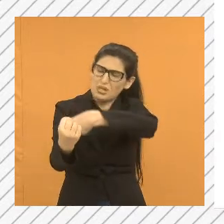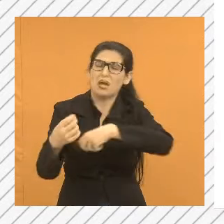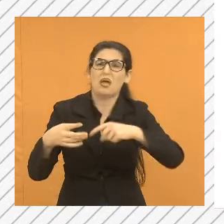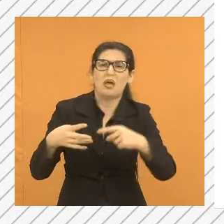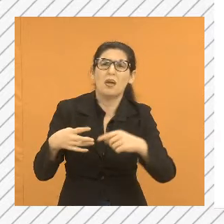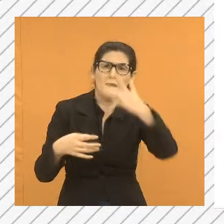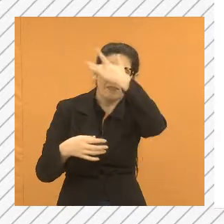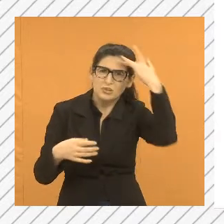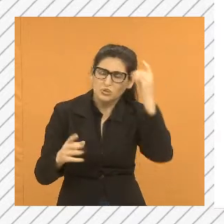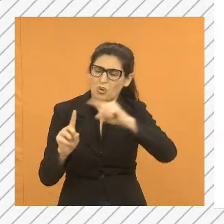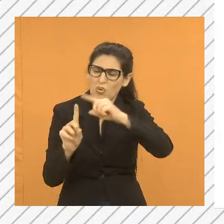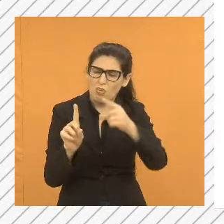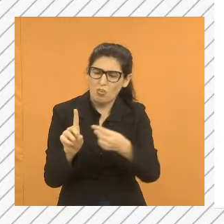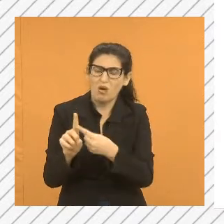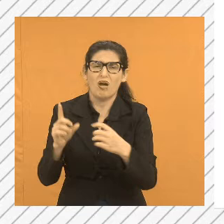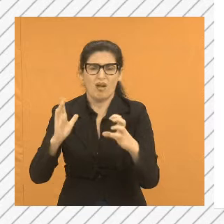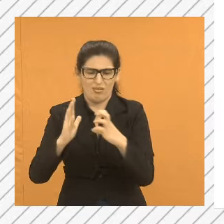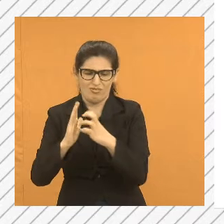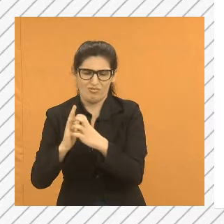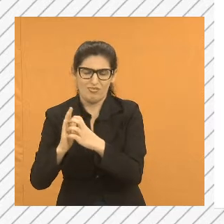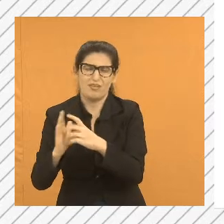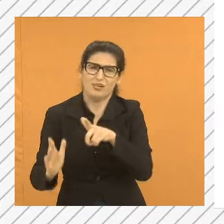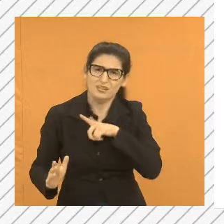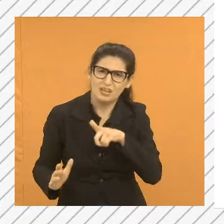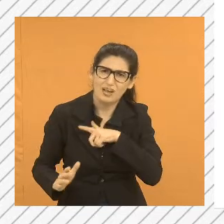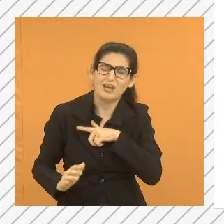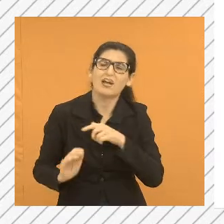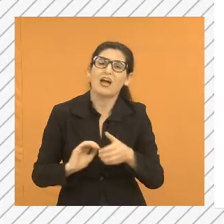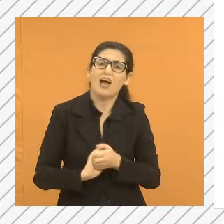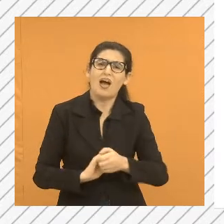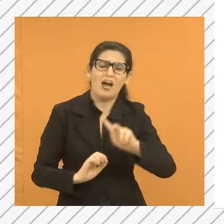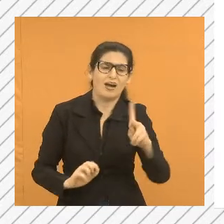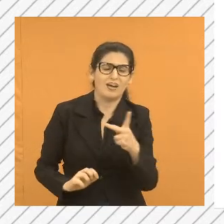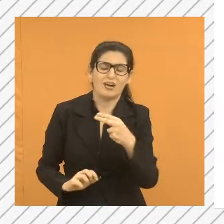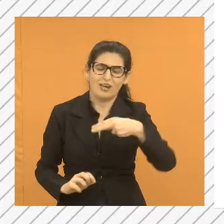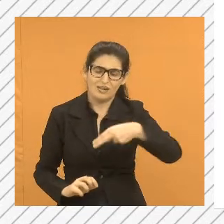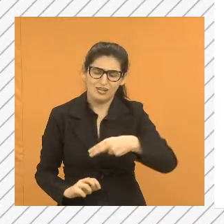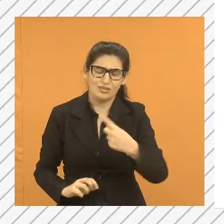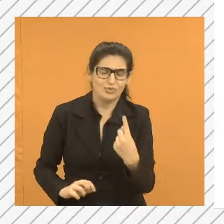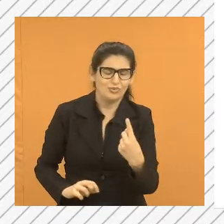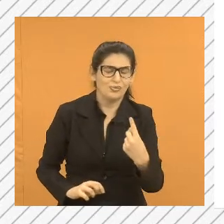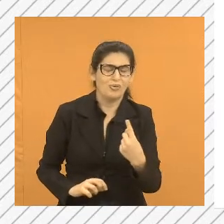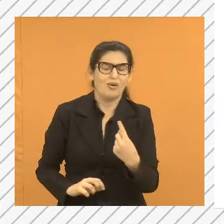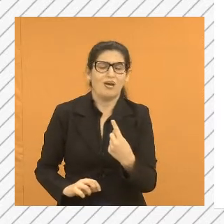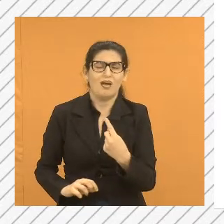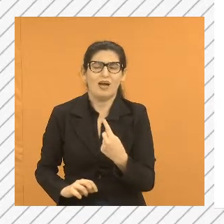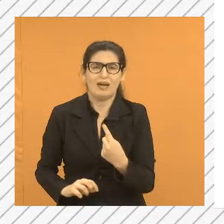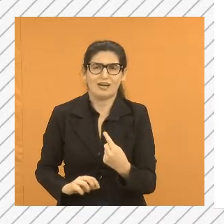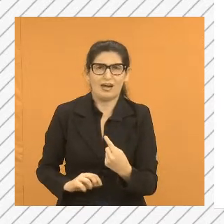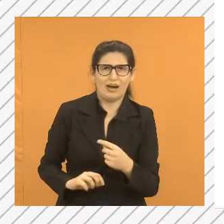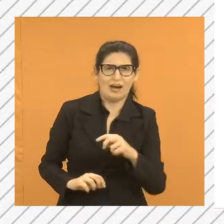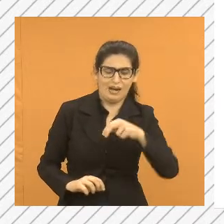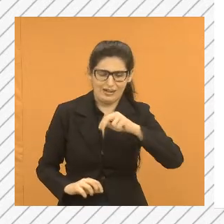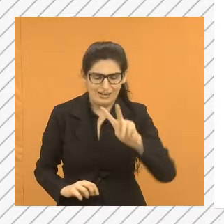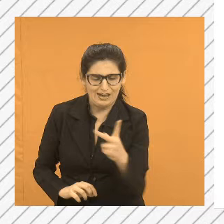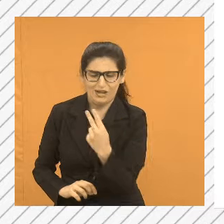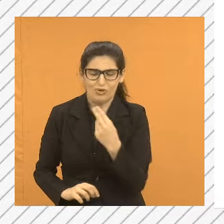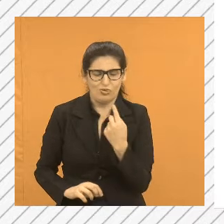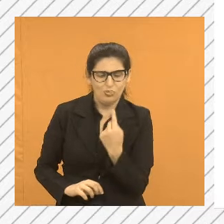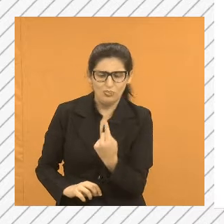com HIV, hepatites virais, influenza, H1N1, leptospirose, leishmaniose,